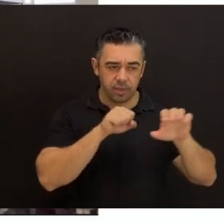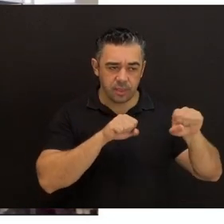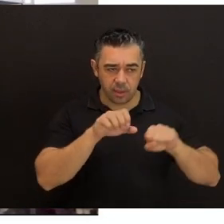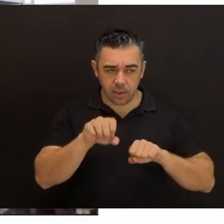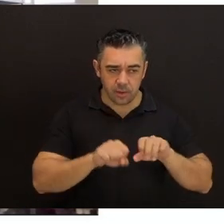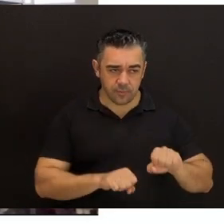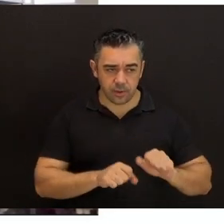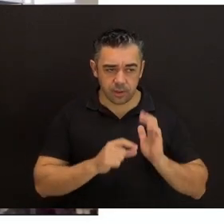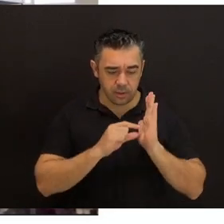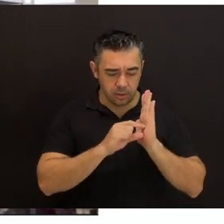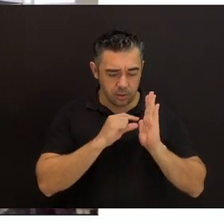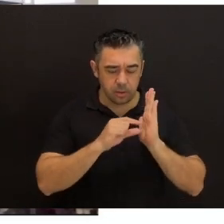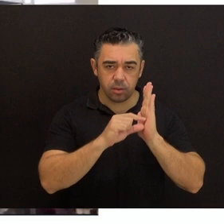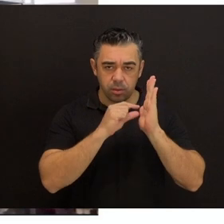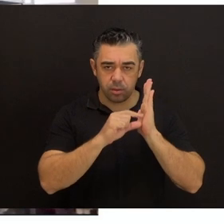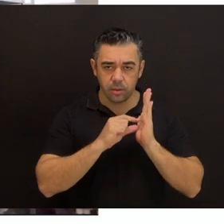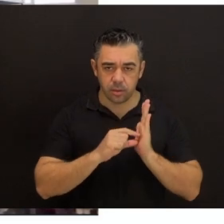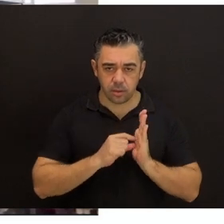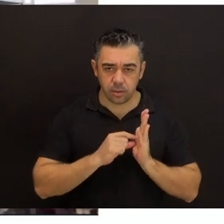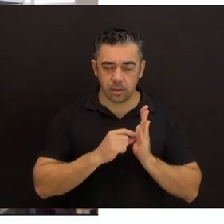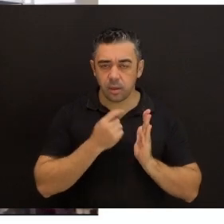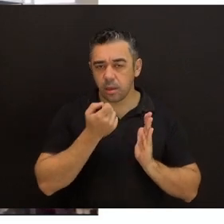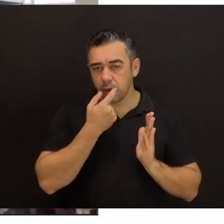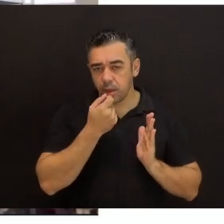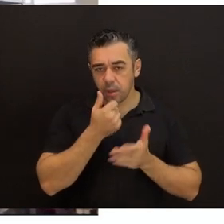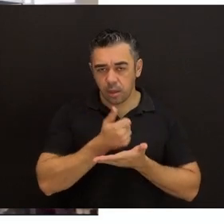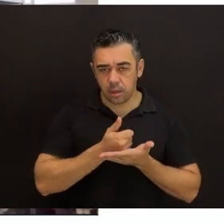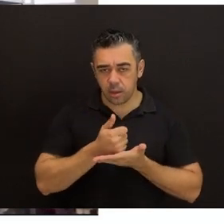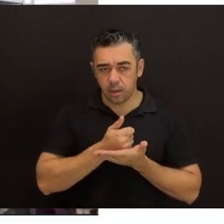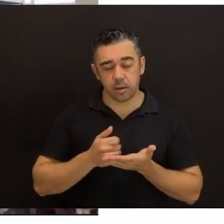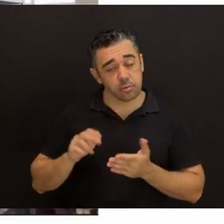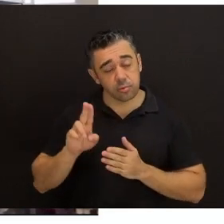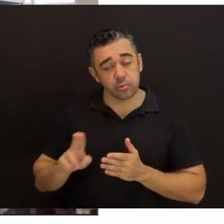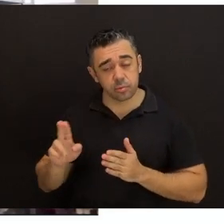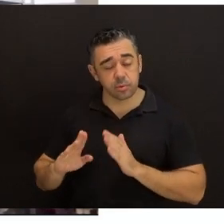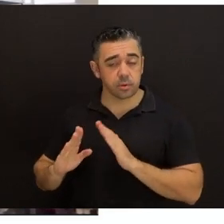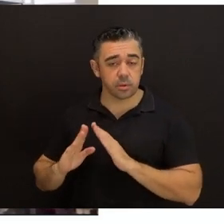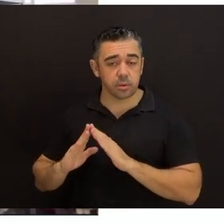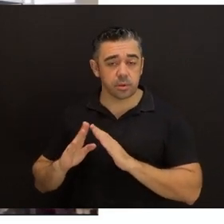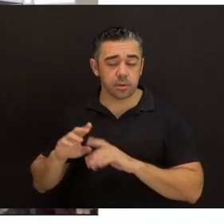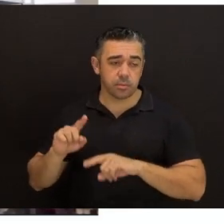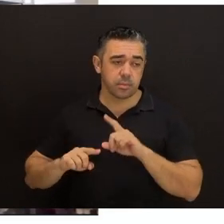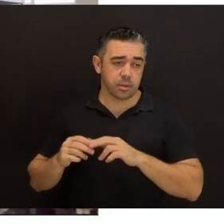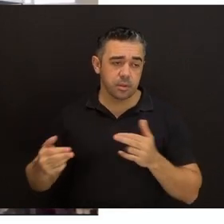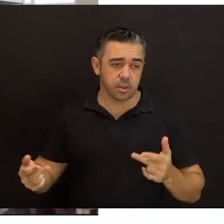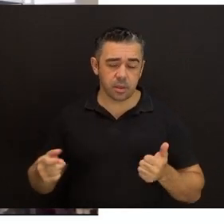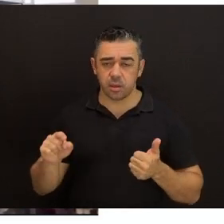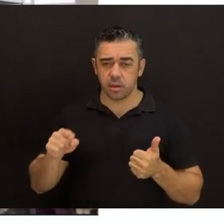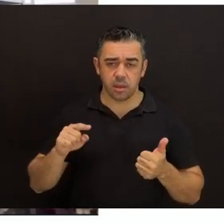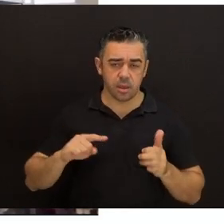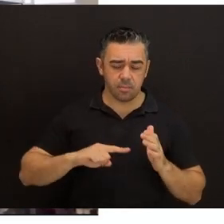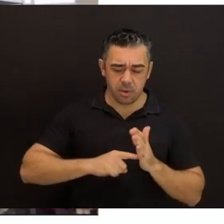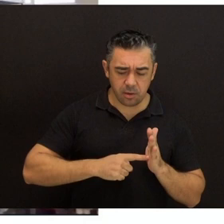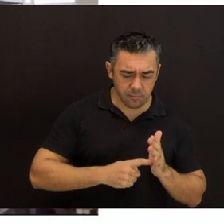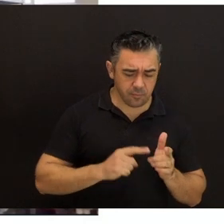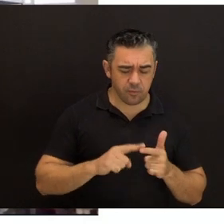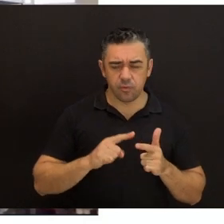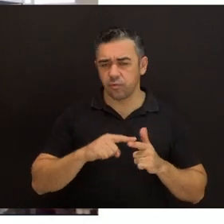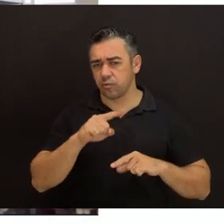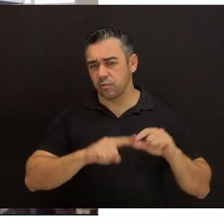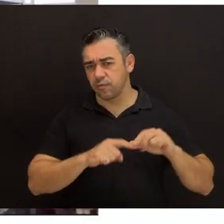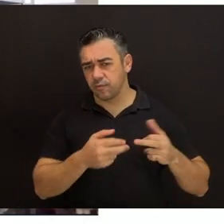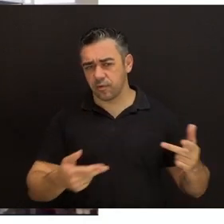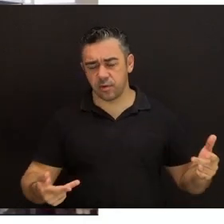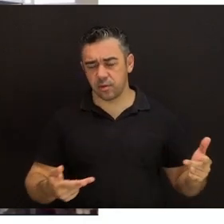etiqueta senhores de medicação mas estavam sendo utilizados pelos servidor para guardar equipamentos parafusos ferramentas dentro da casa dele